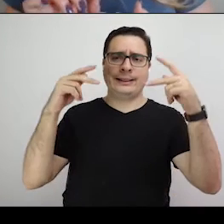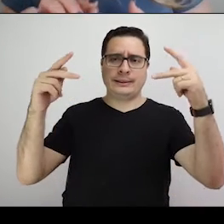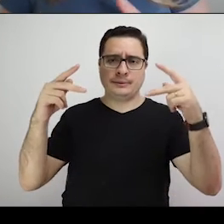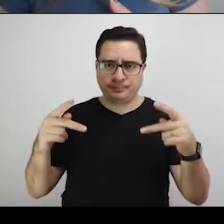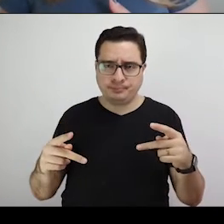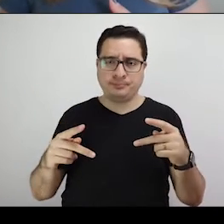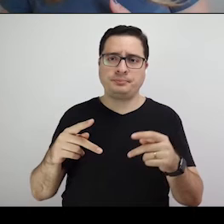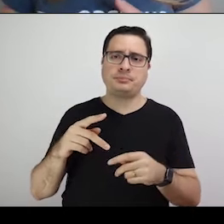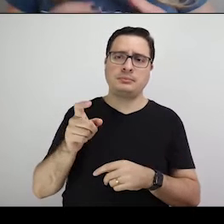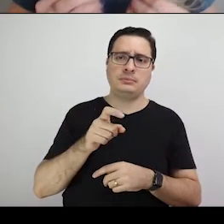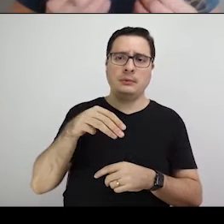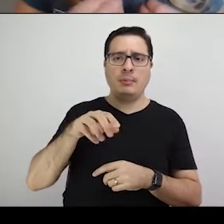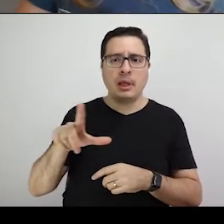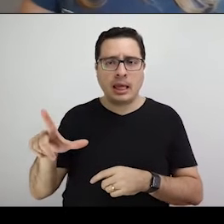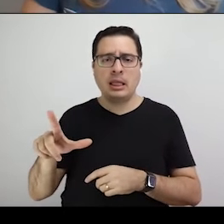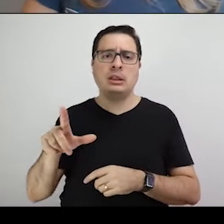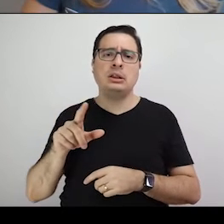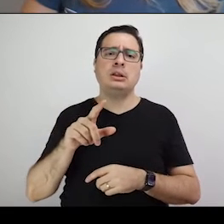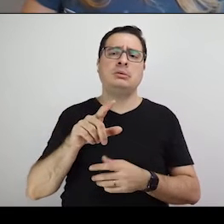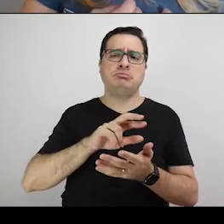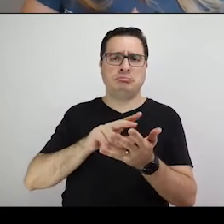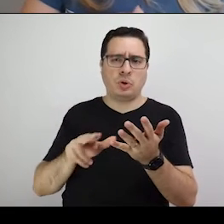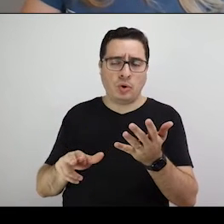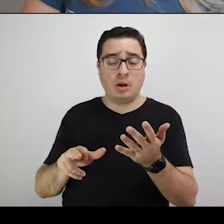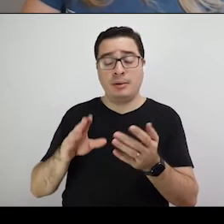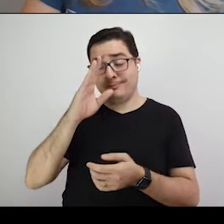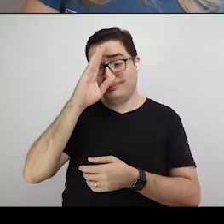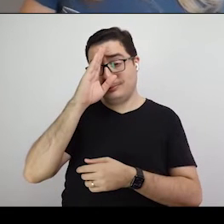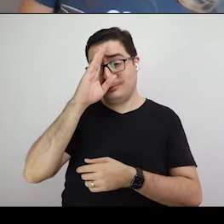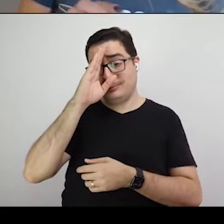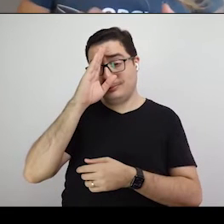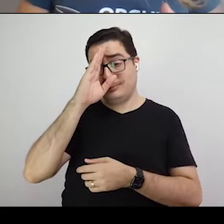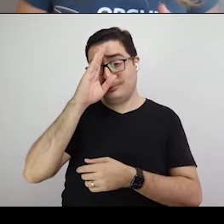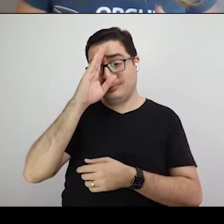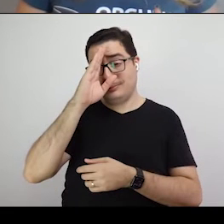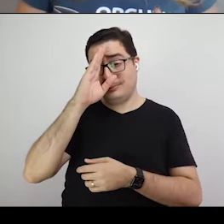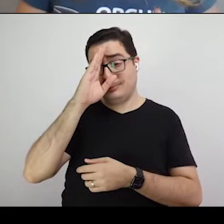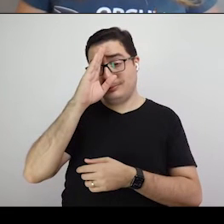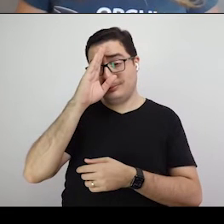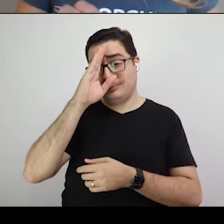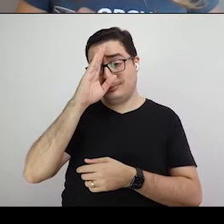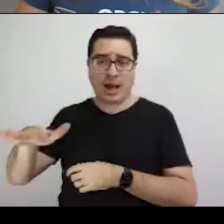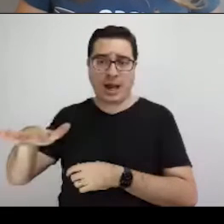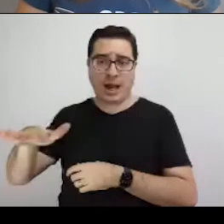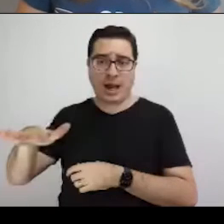XML, RDFs. Eles fundamentam 5 áreas: acessibilidade,